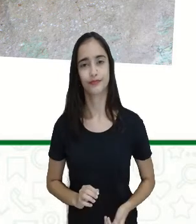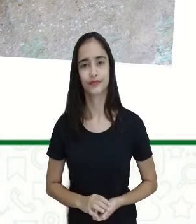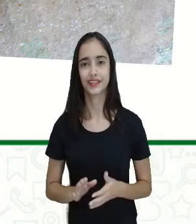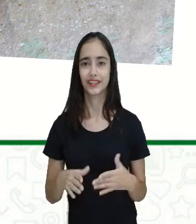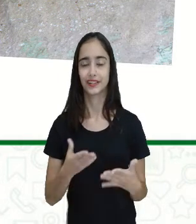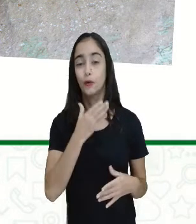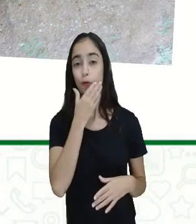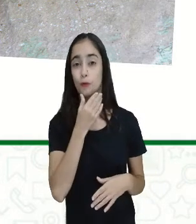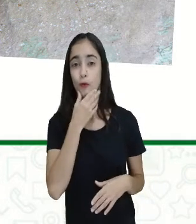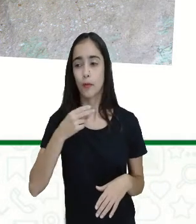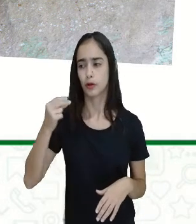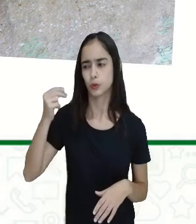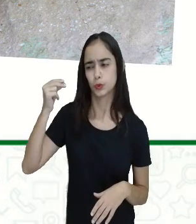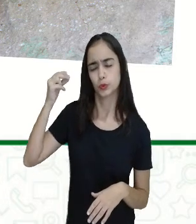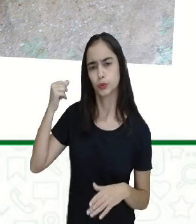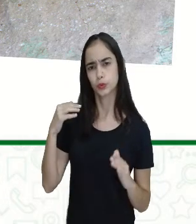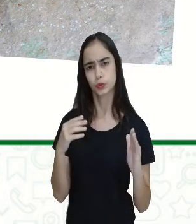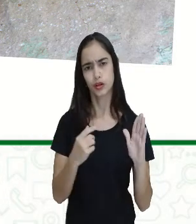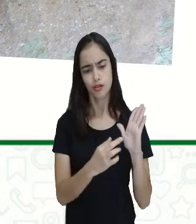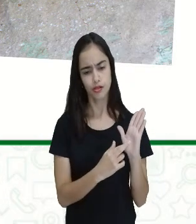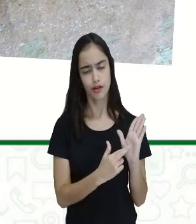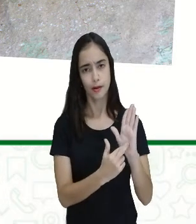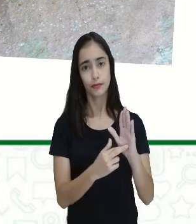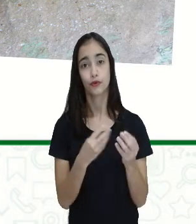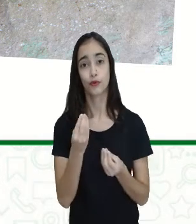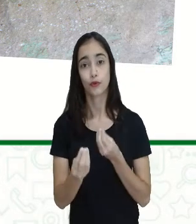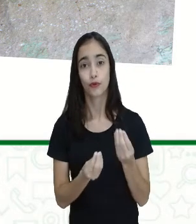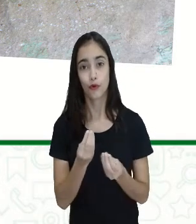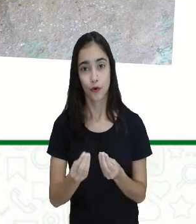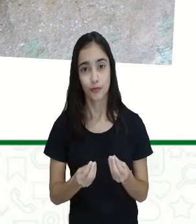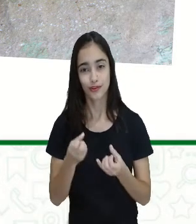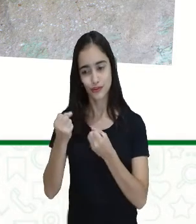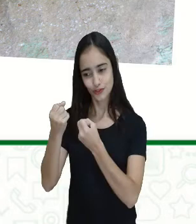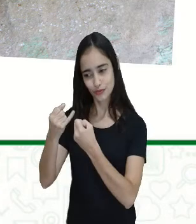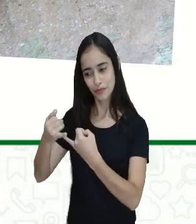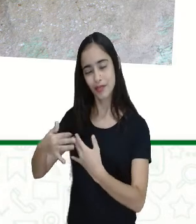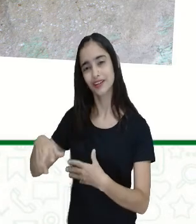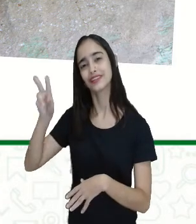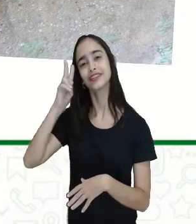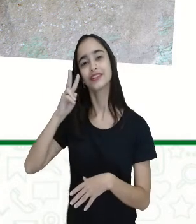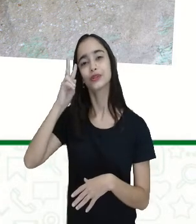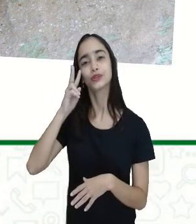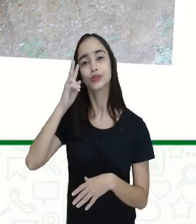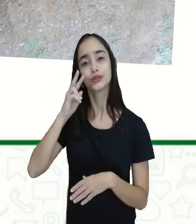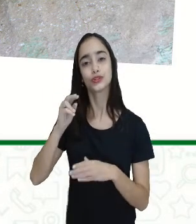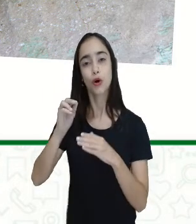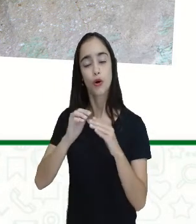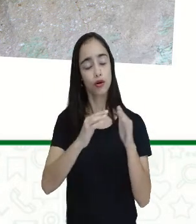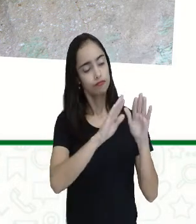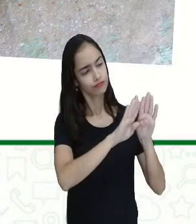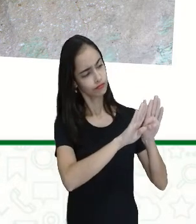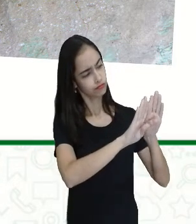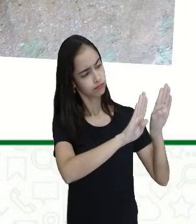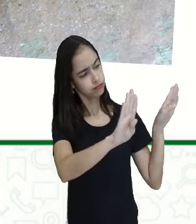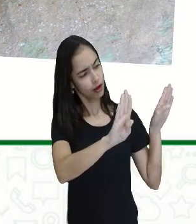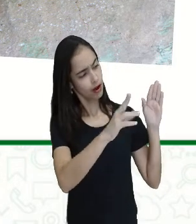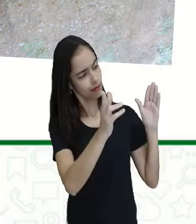cavernas, contando histórias, né? Essa arte pré-histórica, ela tem várias finalidades, né? Que